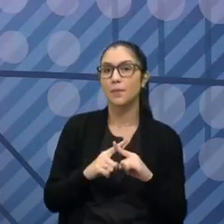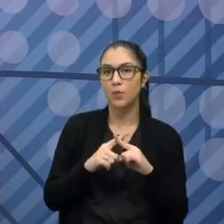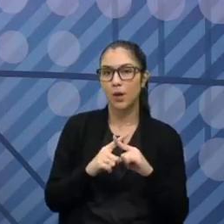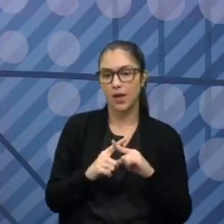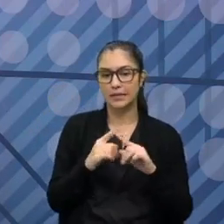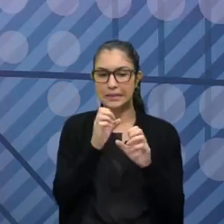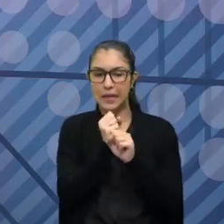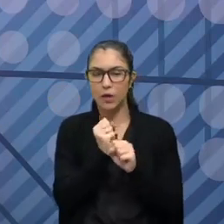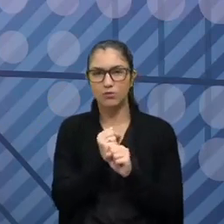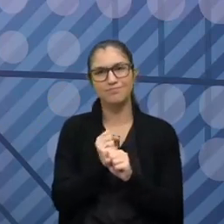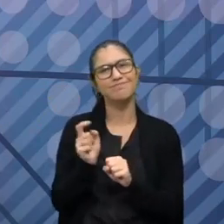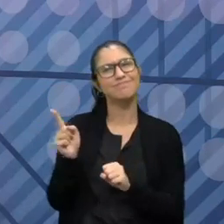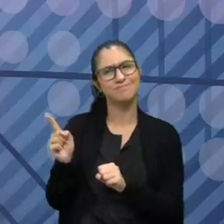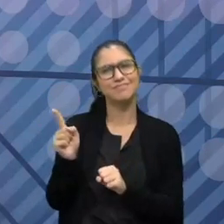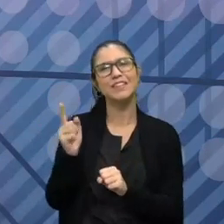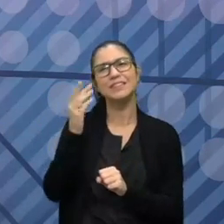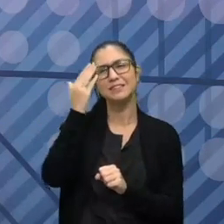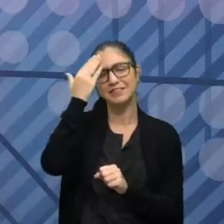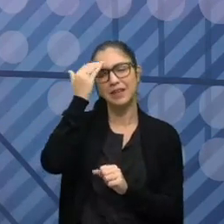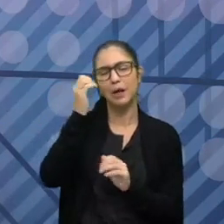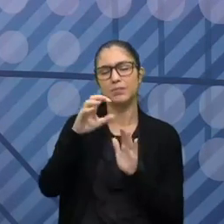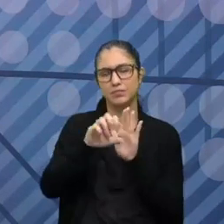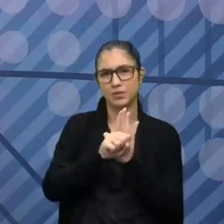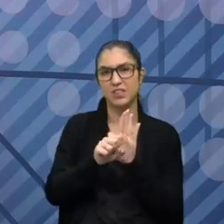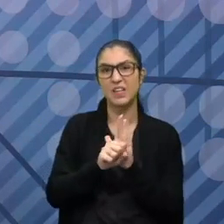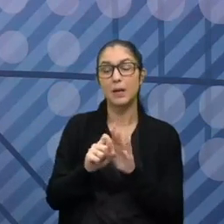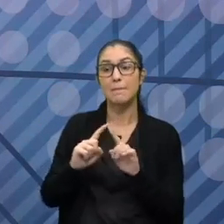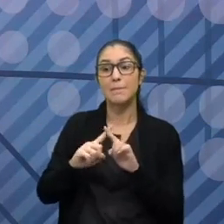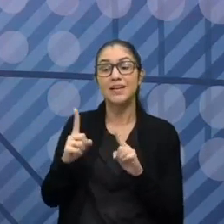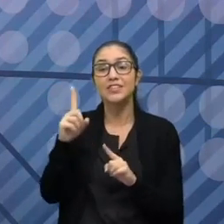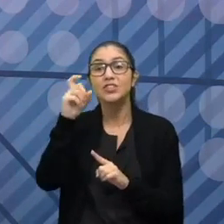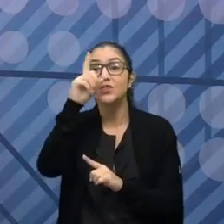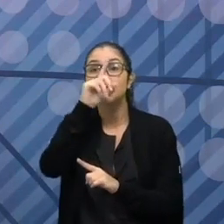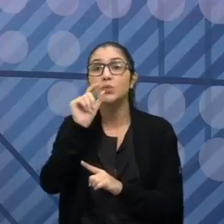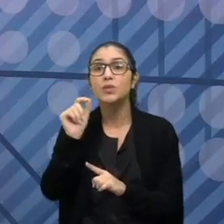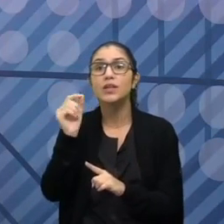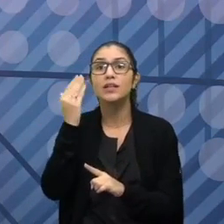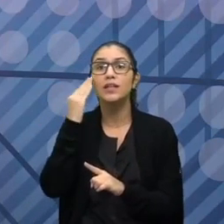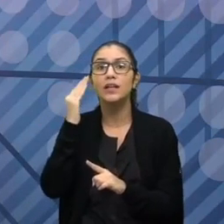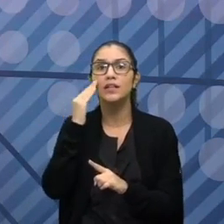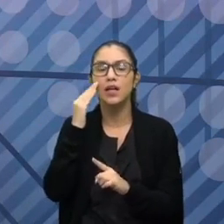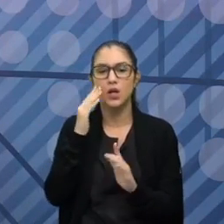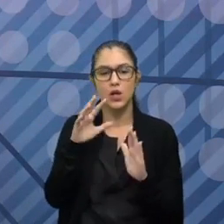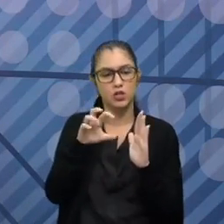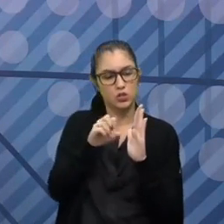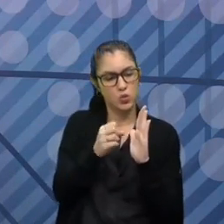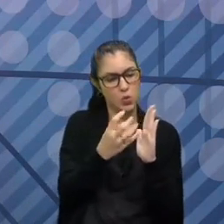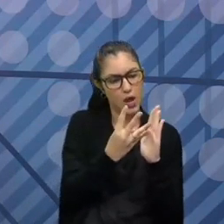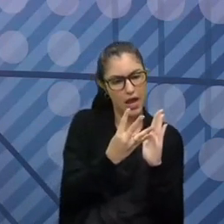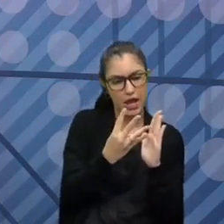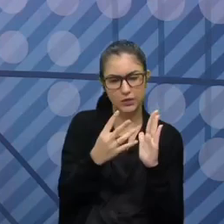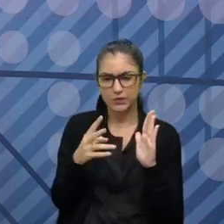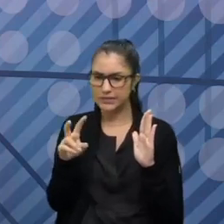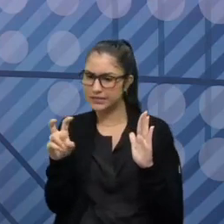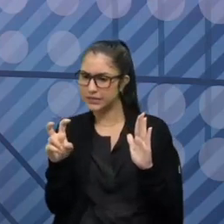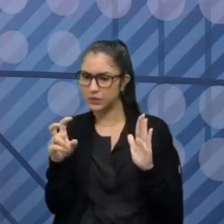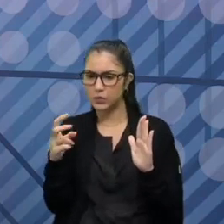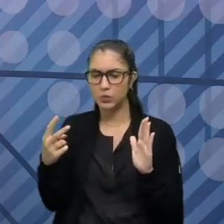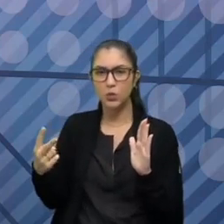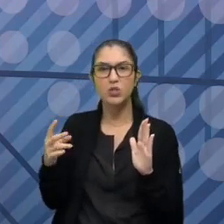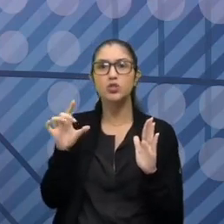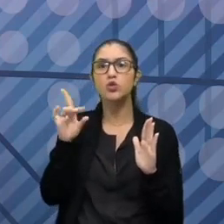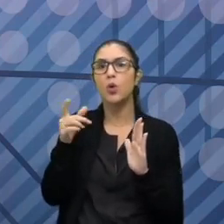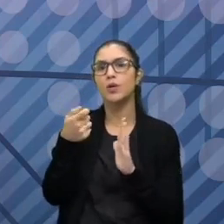dos cálculos. Claro, ele vai abstrair. Agora, ele tem dificuldade em compreender o registro do 4, do 5, do 2,